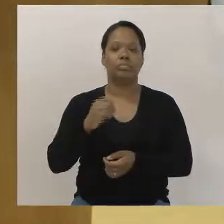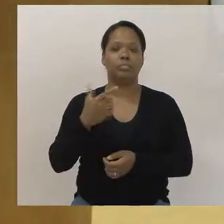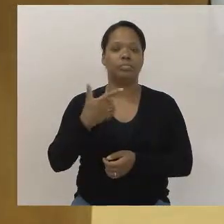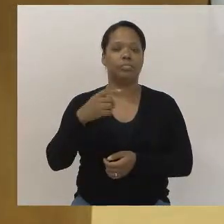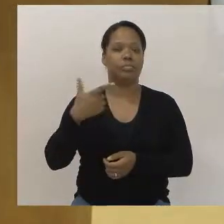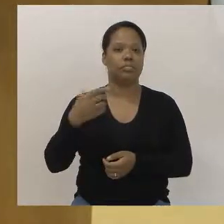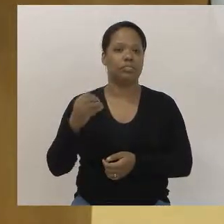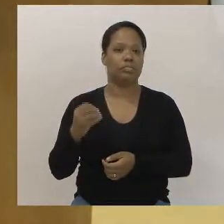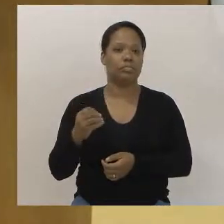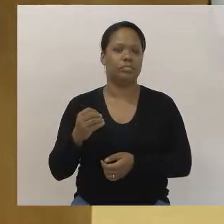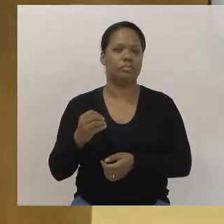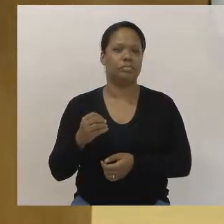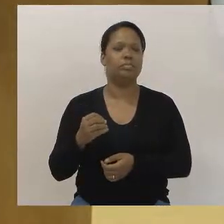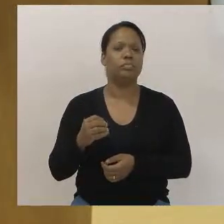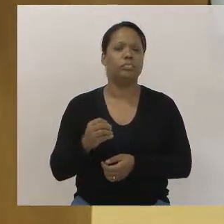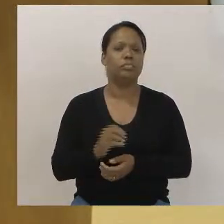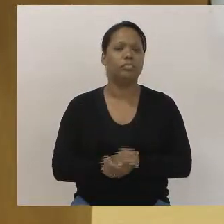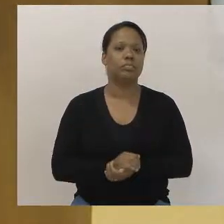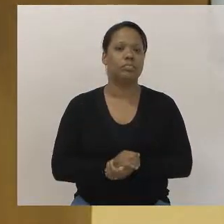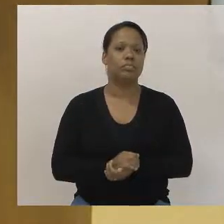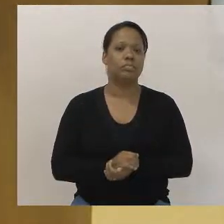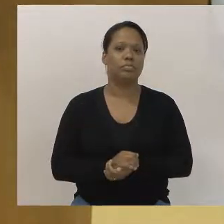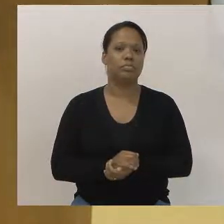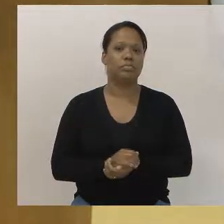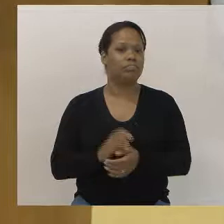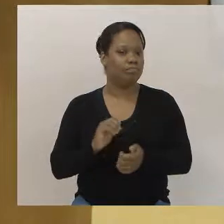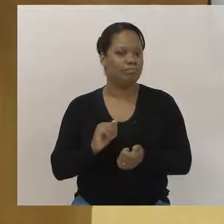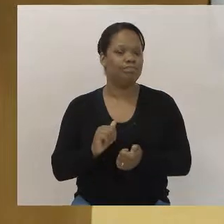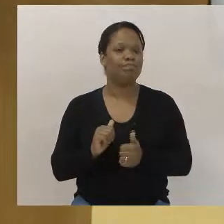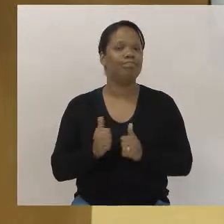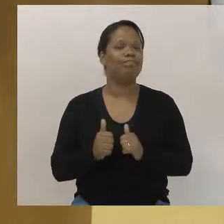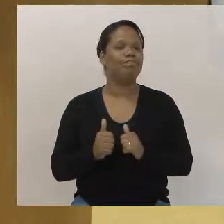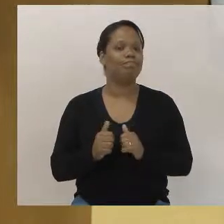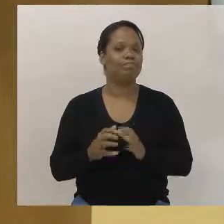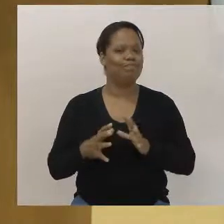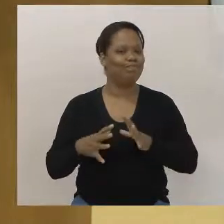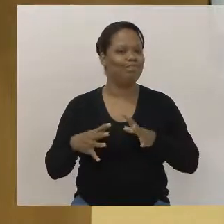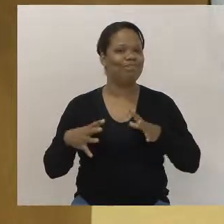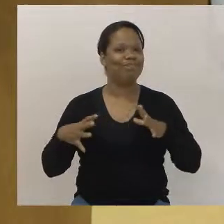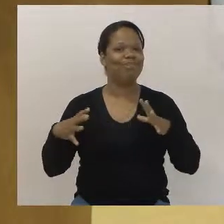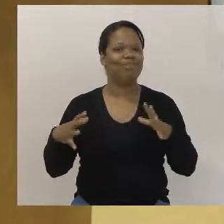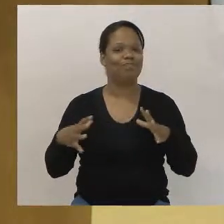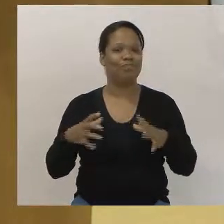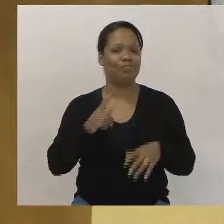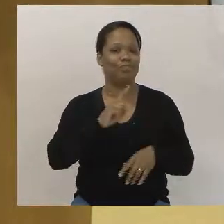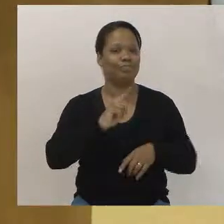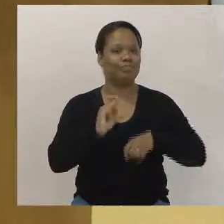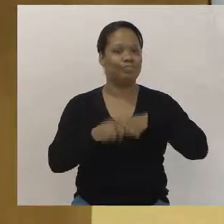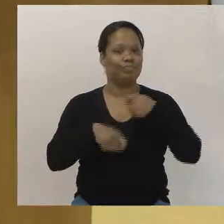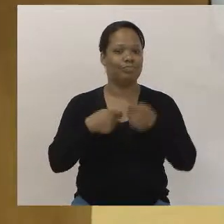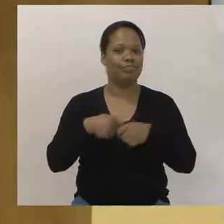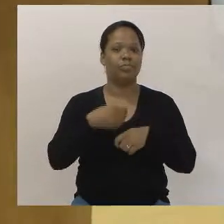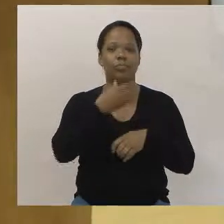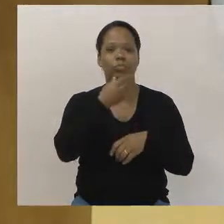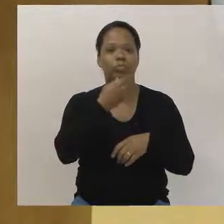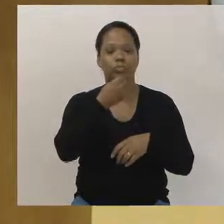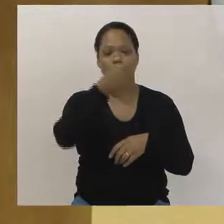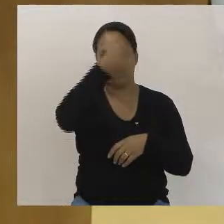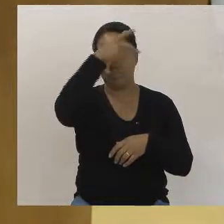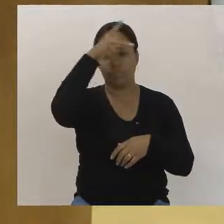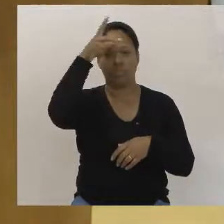mas é bom ressaltar que o desafio muito grande o administrador prefeito